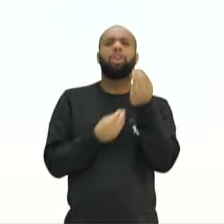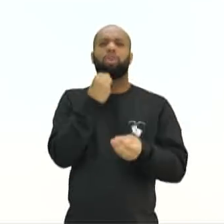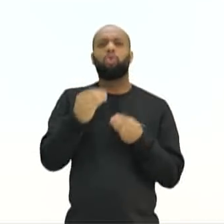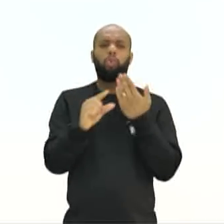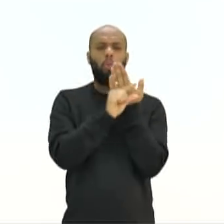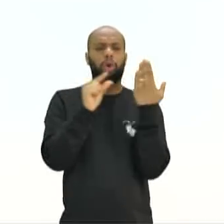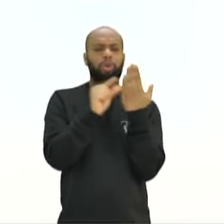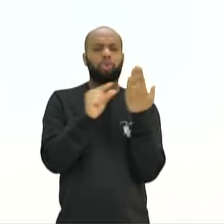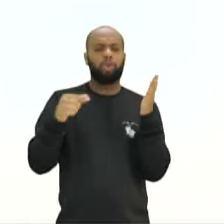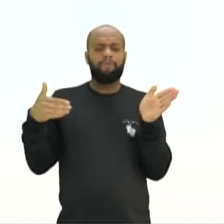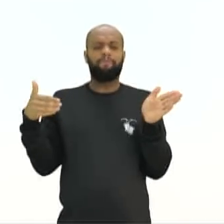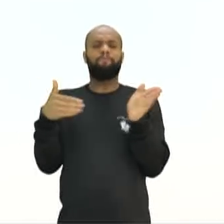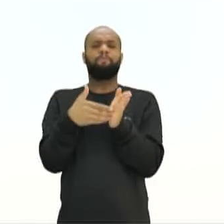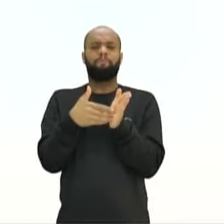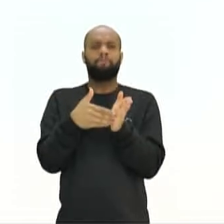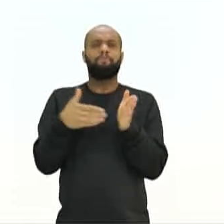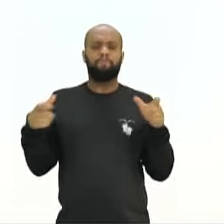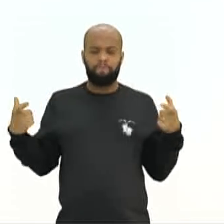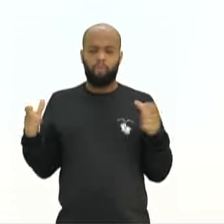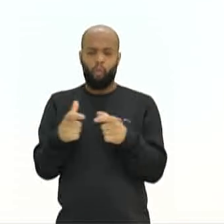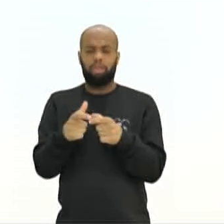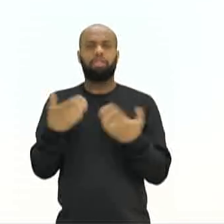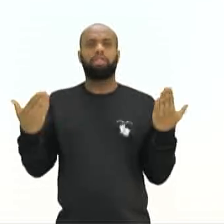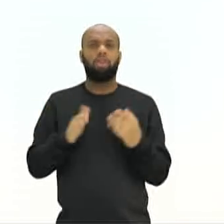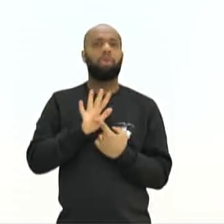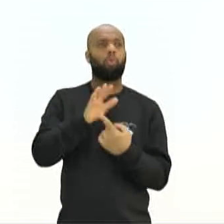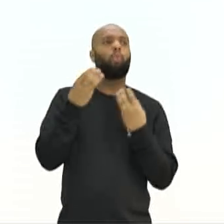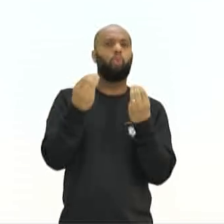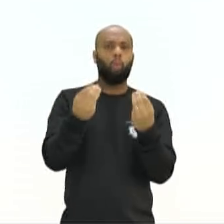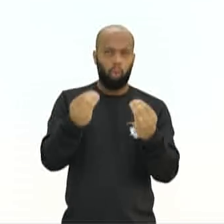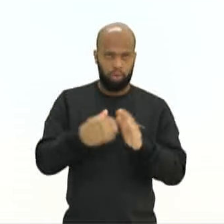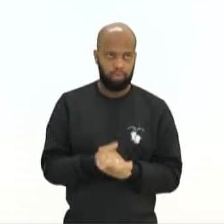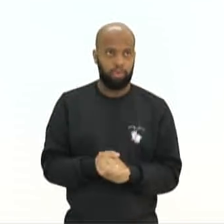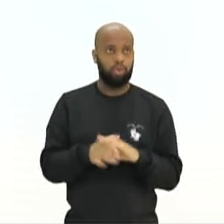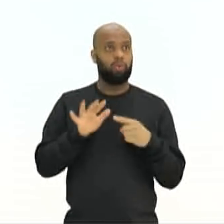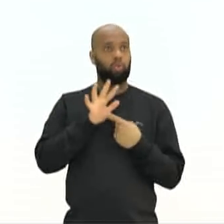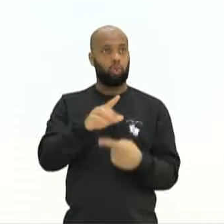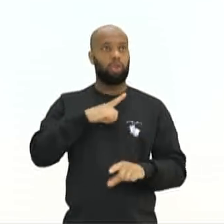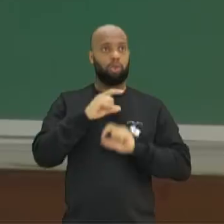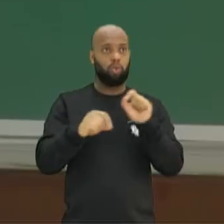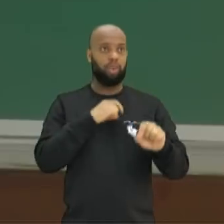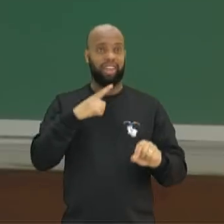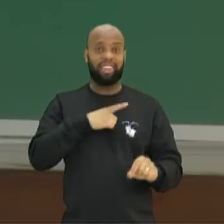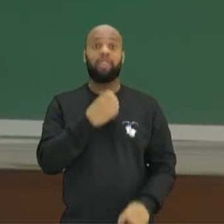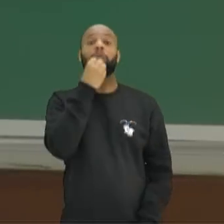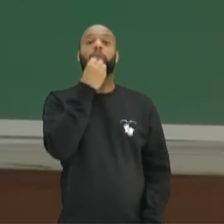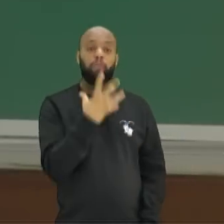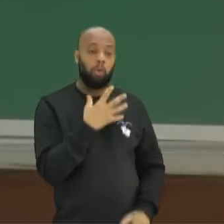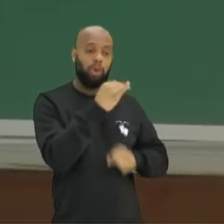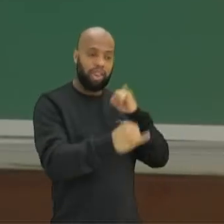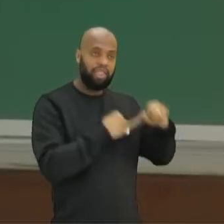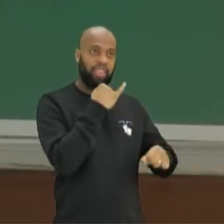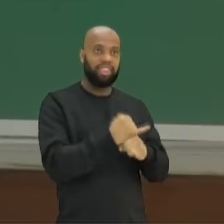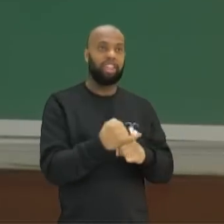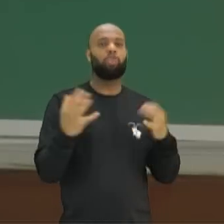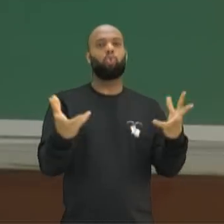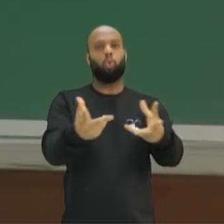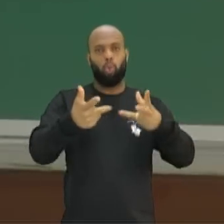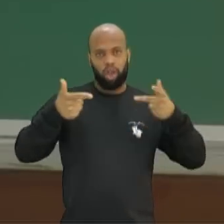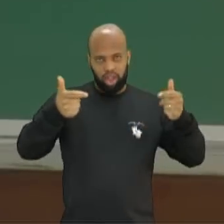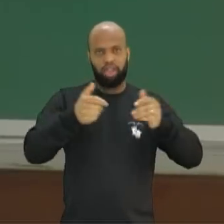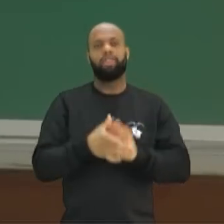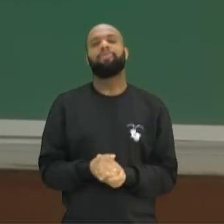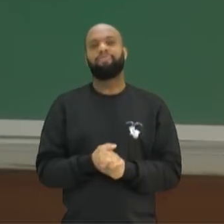traz essa restrição maior? Olha como ele apresenta. Com uma conexão à internet de